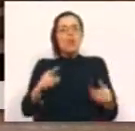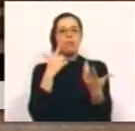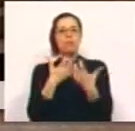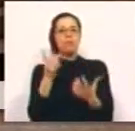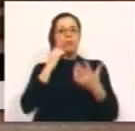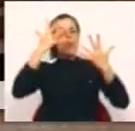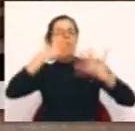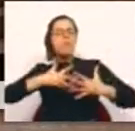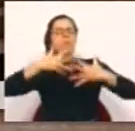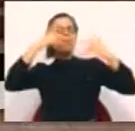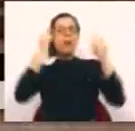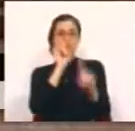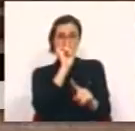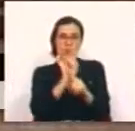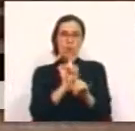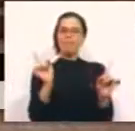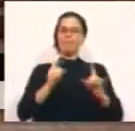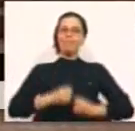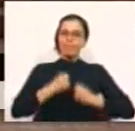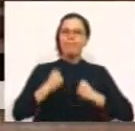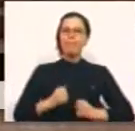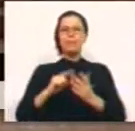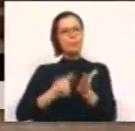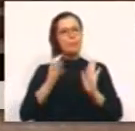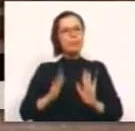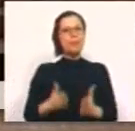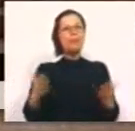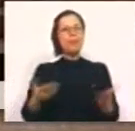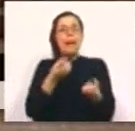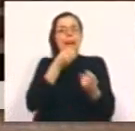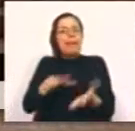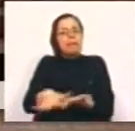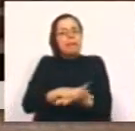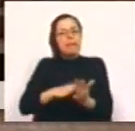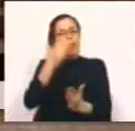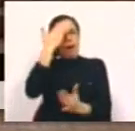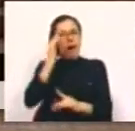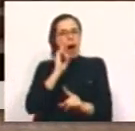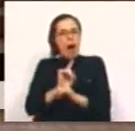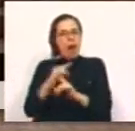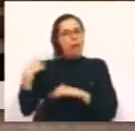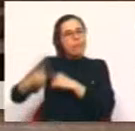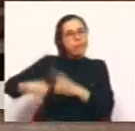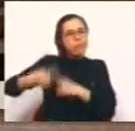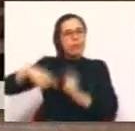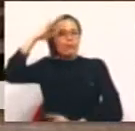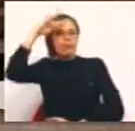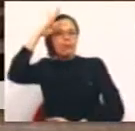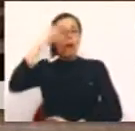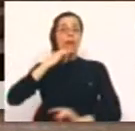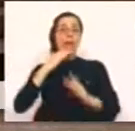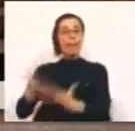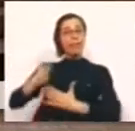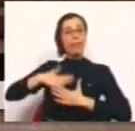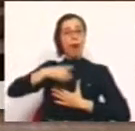evocar essa madrugada, mas também para reafirmar a necessidade de não perdermos de vista os valores e os sonhos que Abril